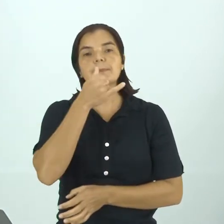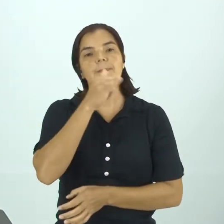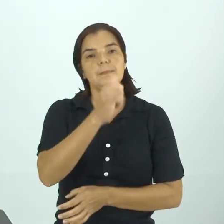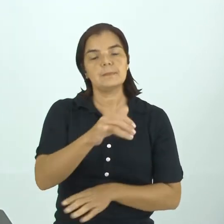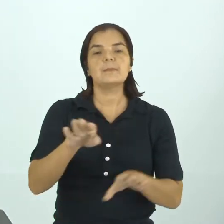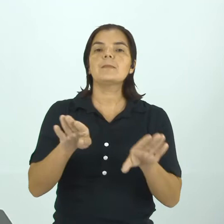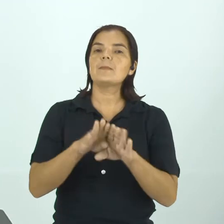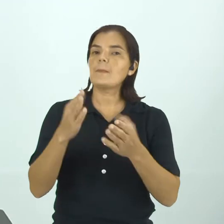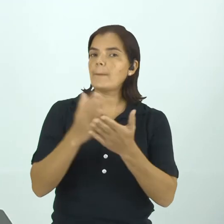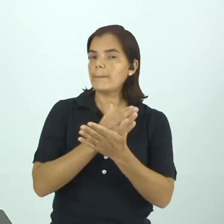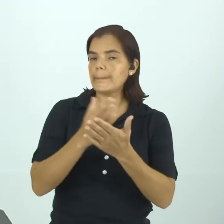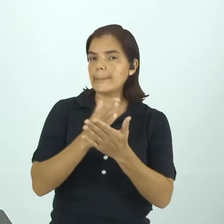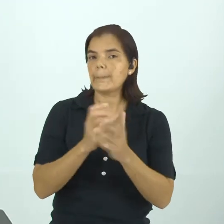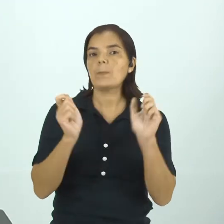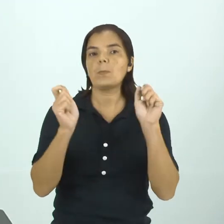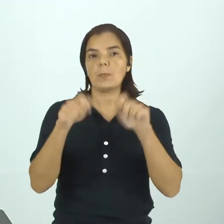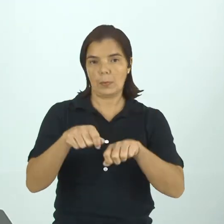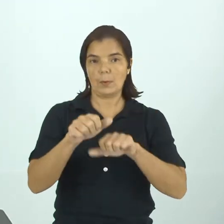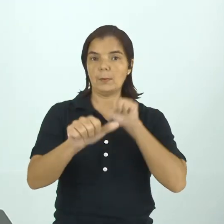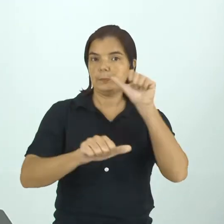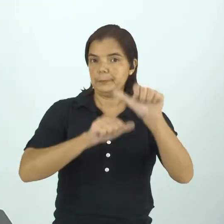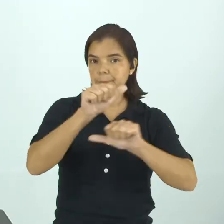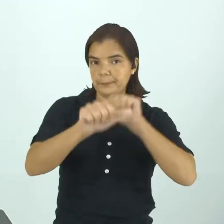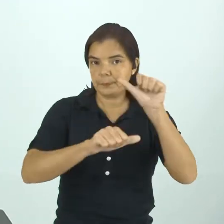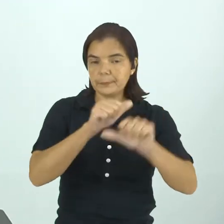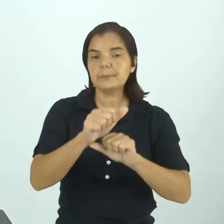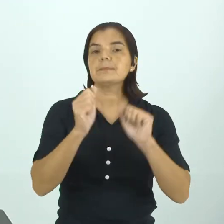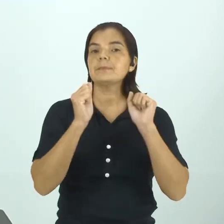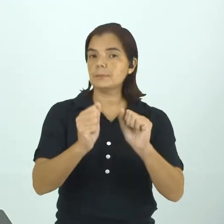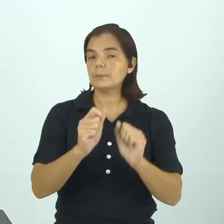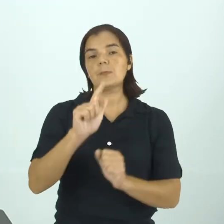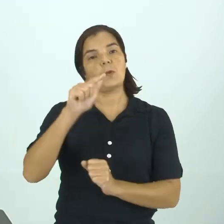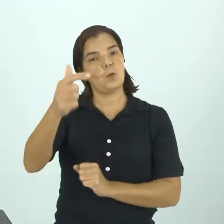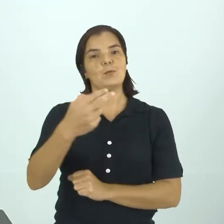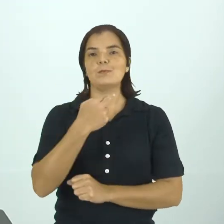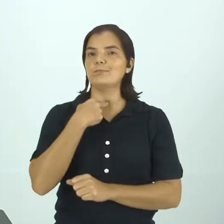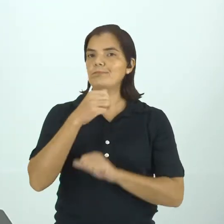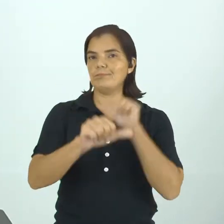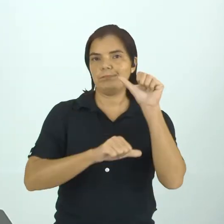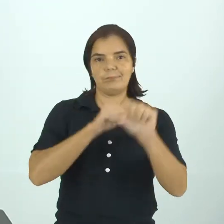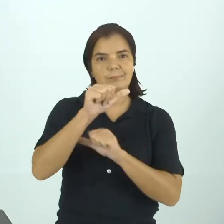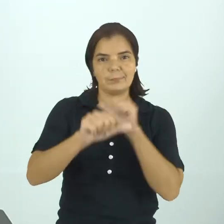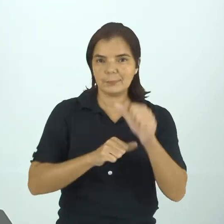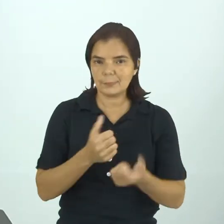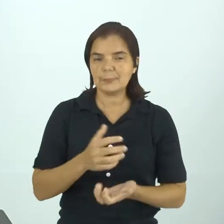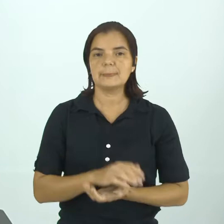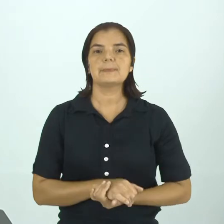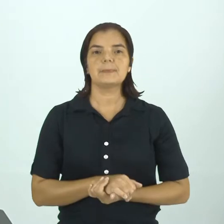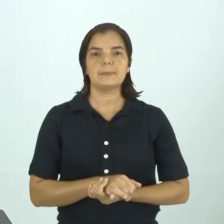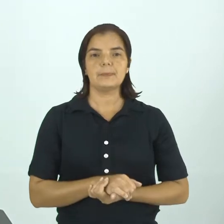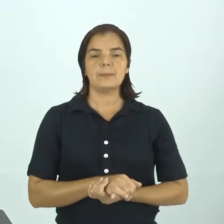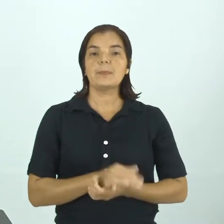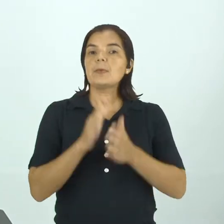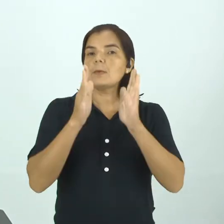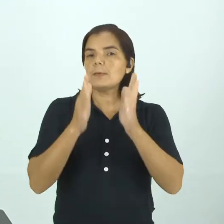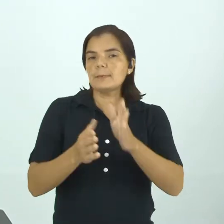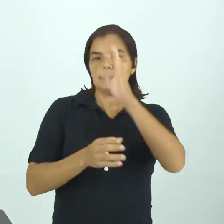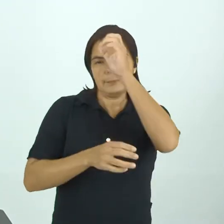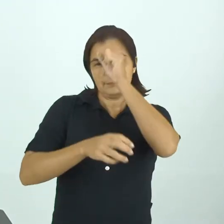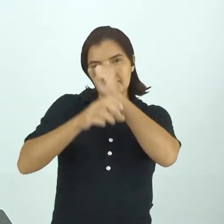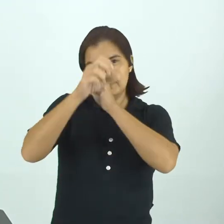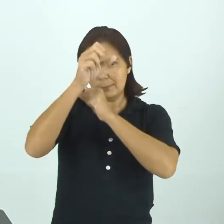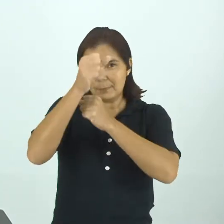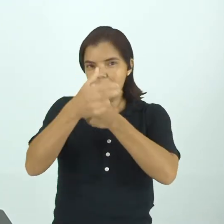também vimos que algumas fontes de energia são renováveis e outras não renováveis. Já que nós